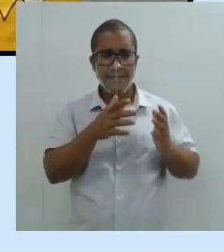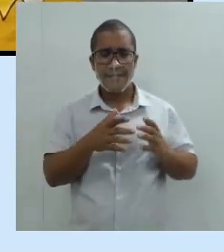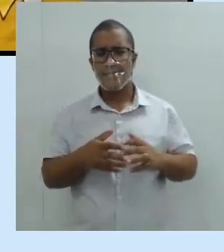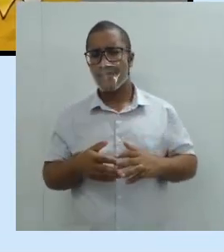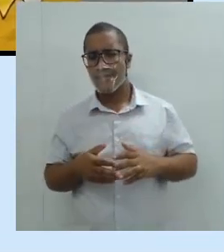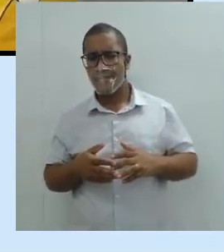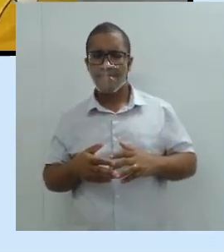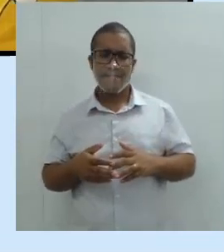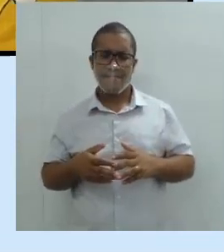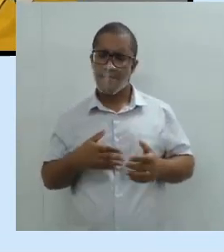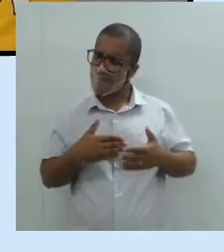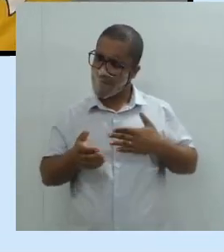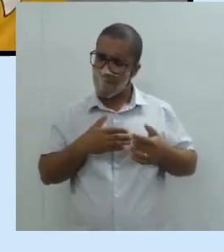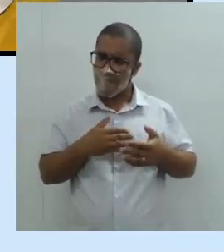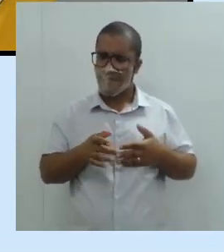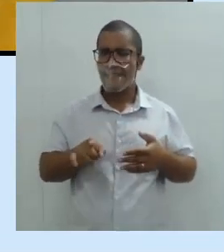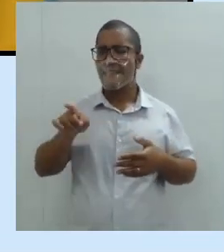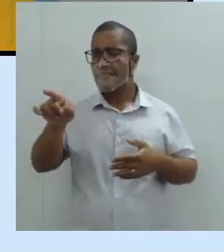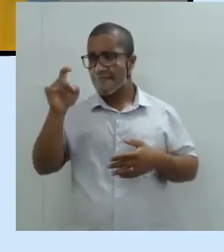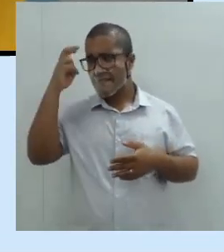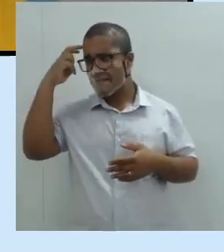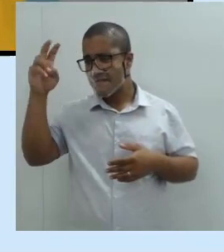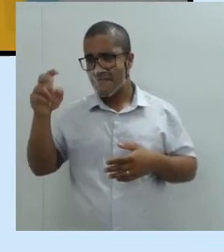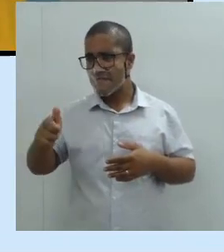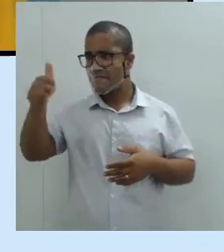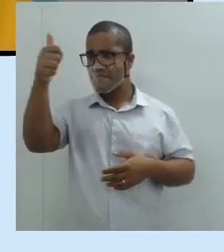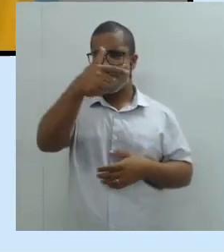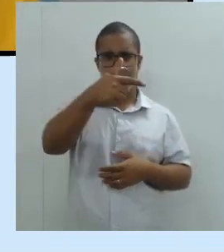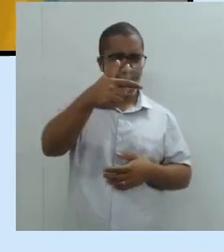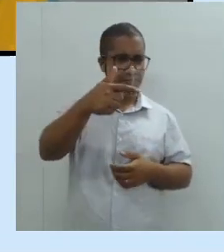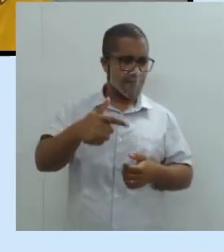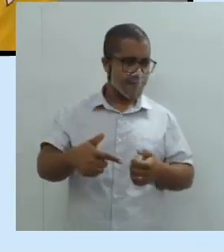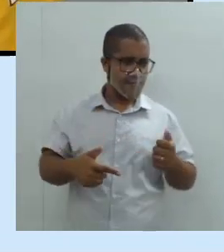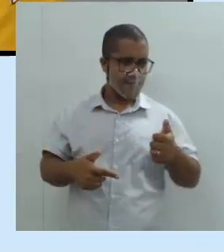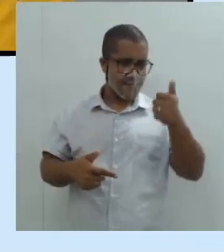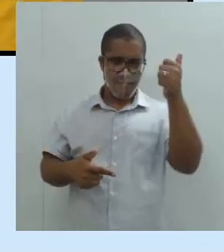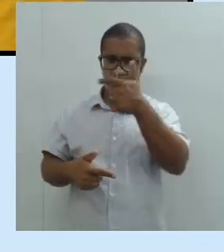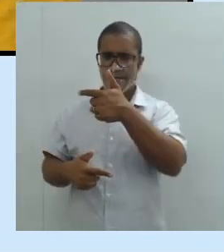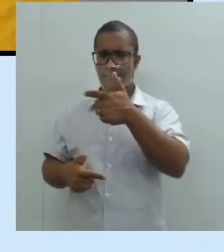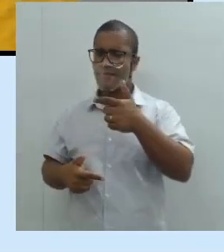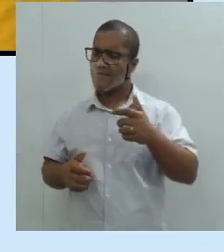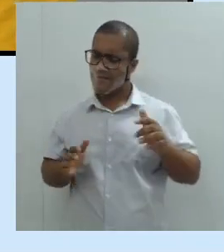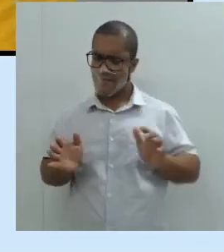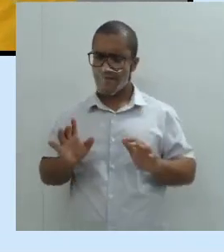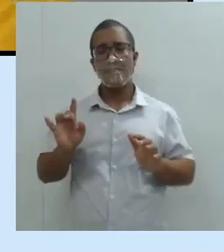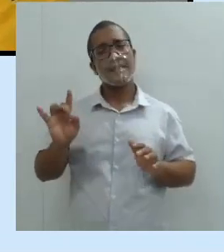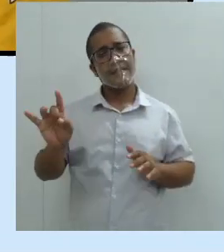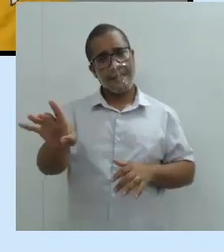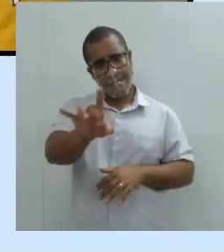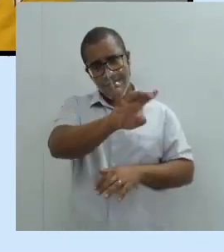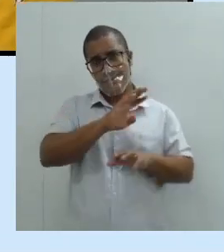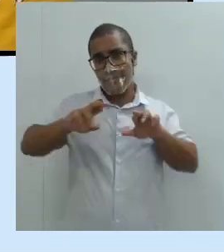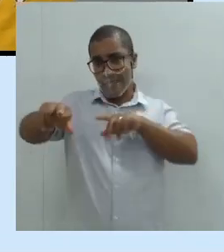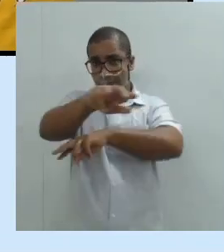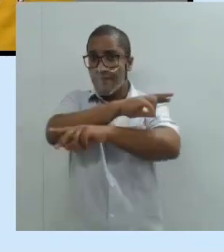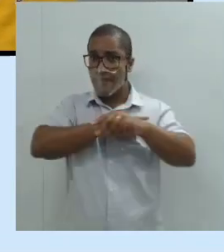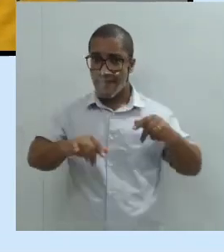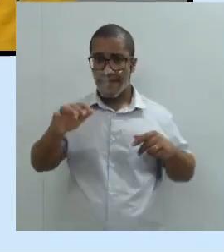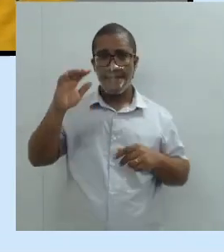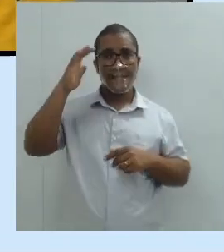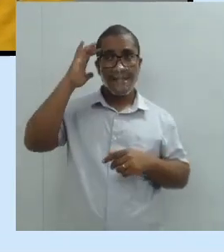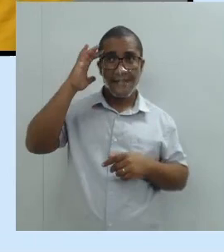gente também não pode desprezar. Por quê? Porque cada cultura, cada povo tem o seu modo de pensar. A gente nunca pode